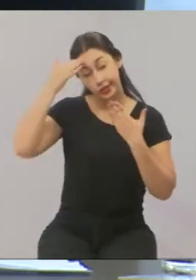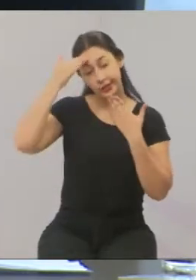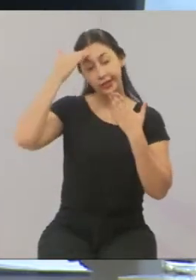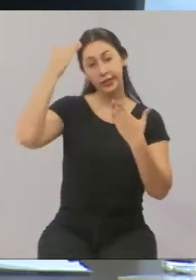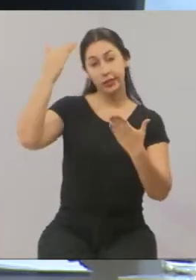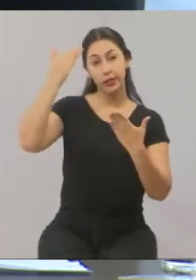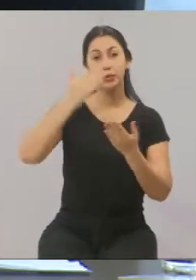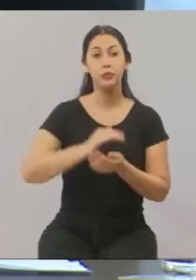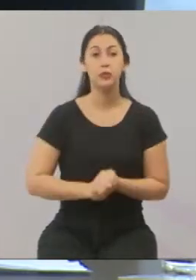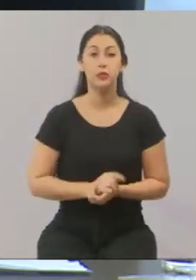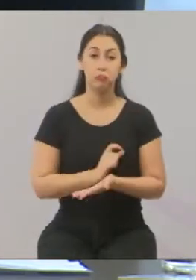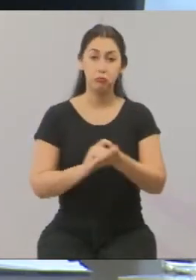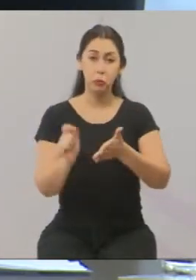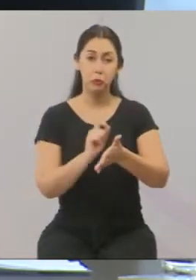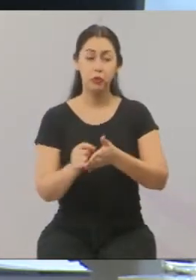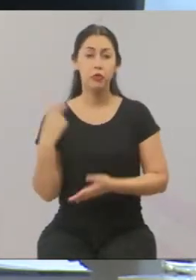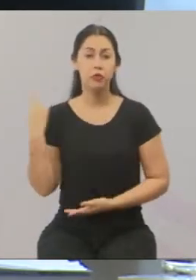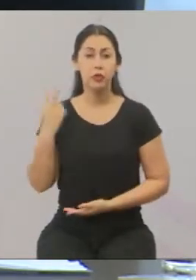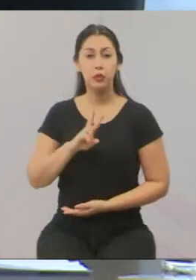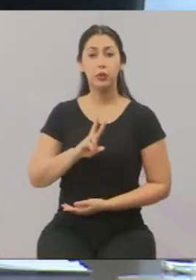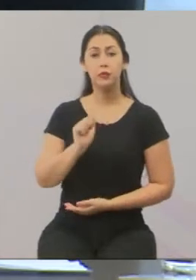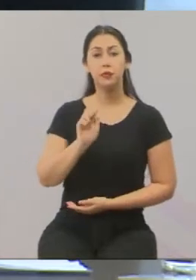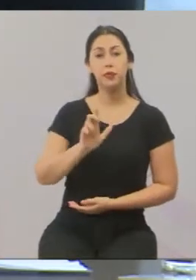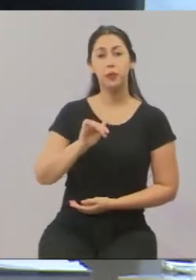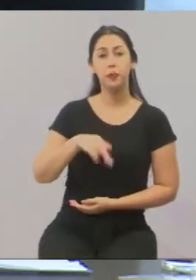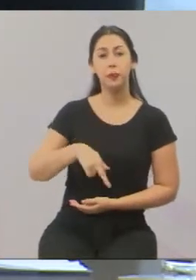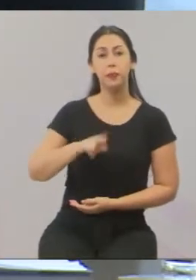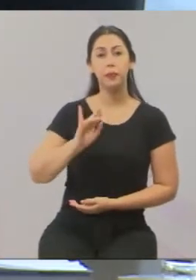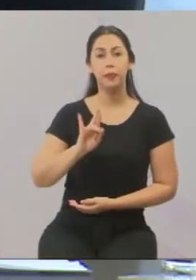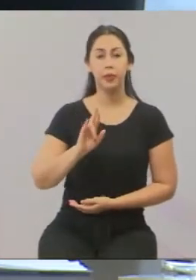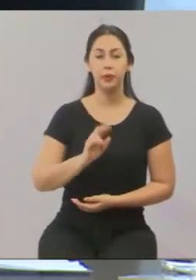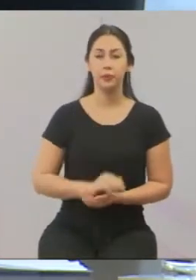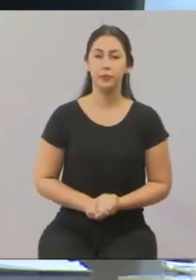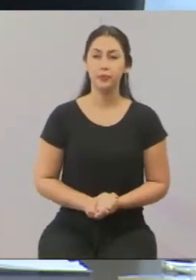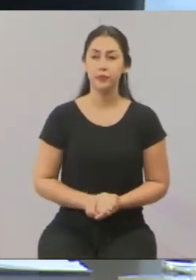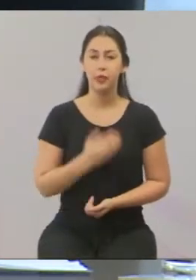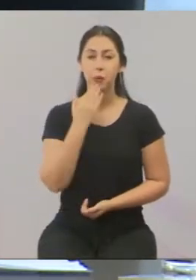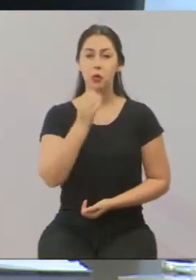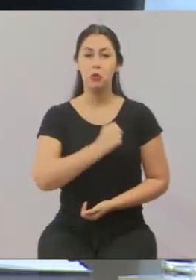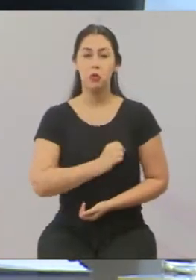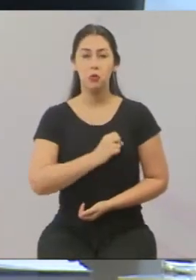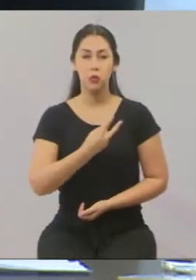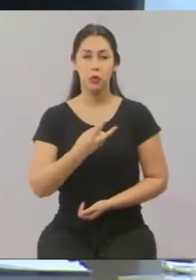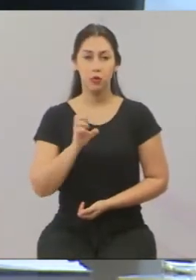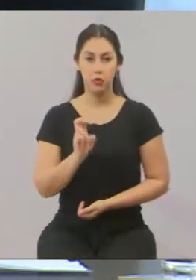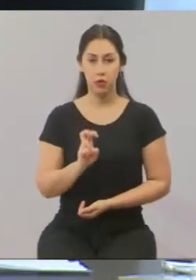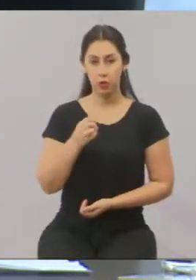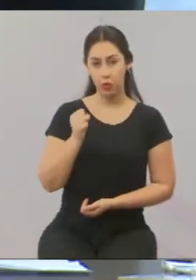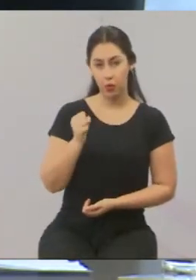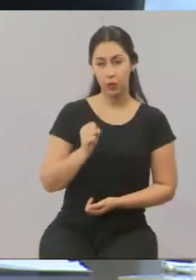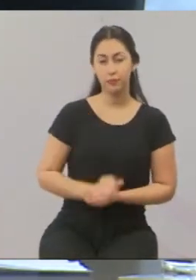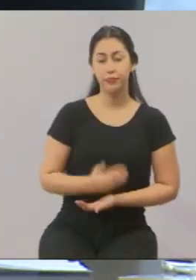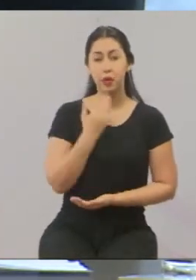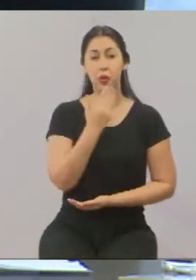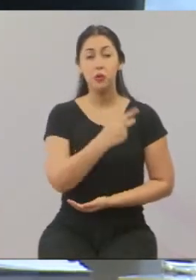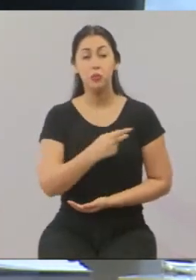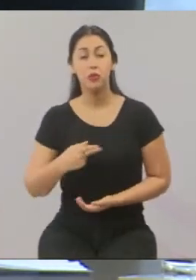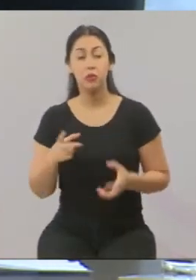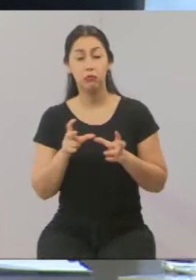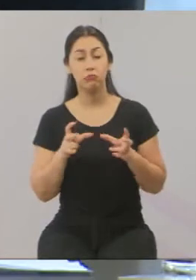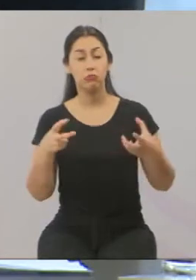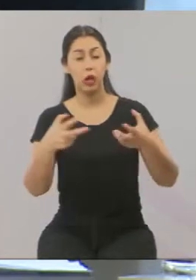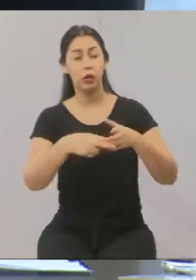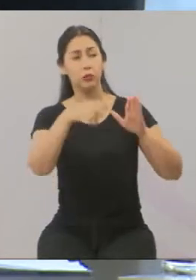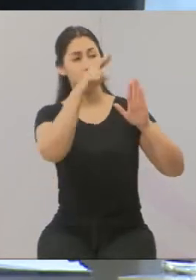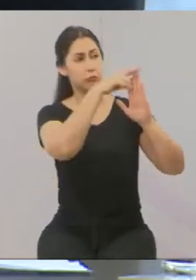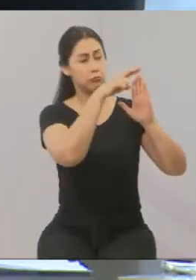atenção dispensada, subscrevemos. Vereador Valmir Parque do Meia Lua. Requerimento 258. Requeremos ao excelentíssimo senhor presidente desta casa,